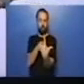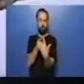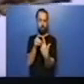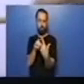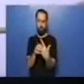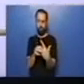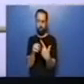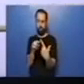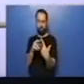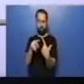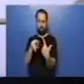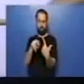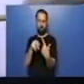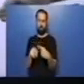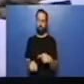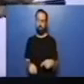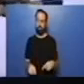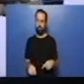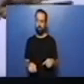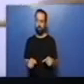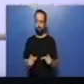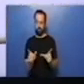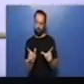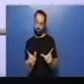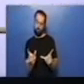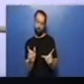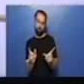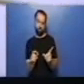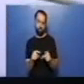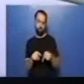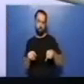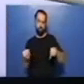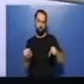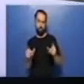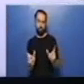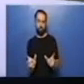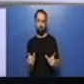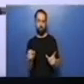dois tamanhos iguais, medidas iguais.